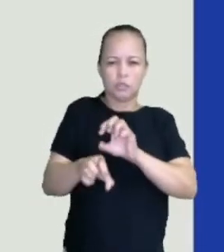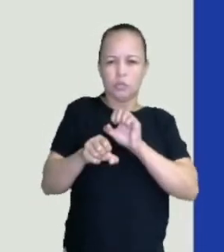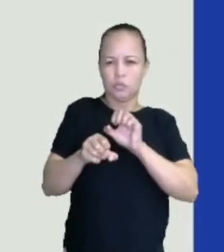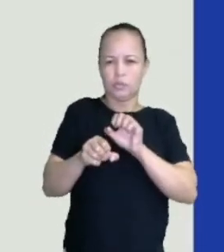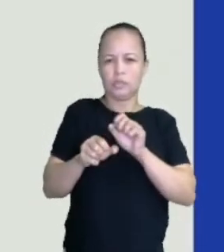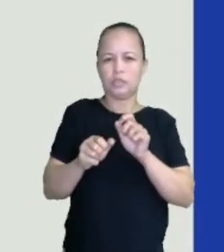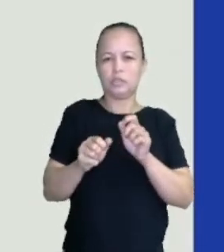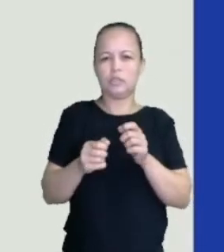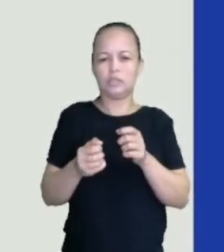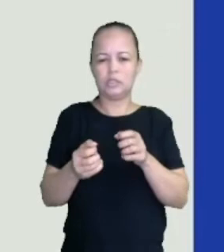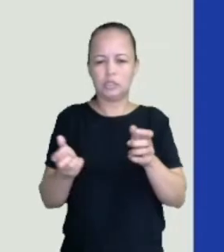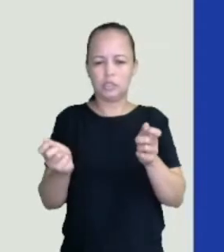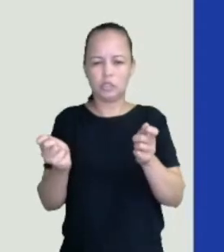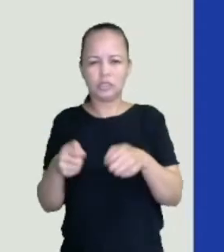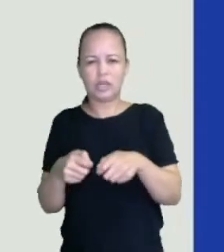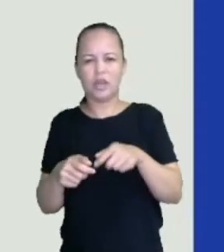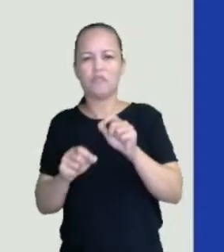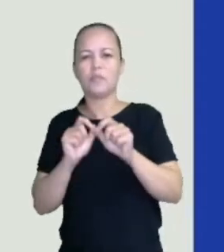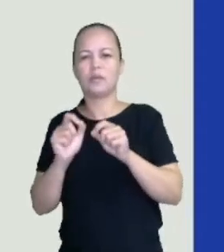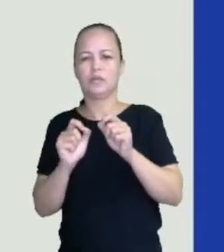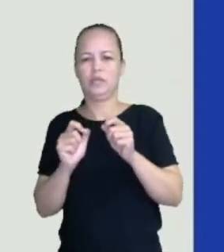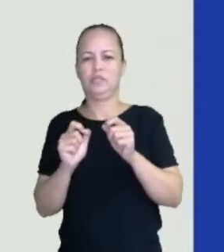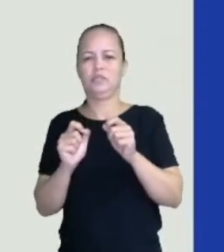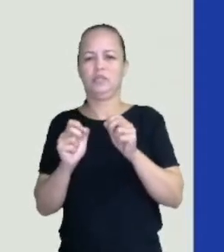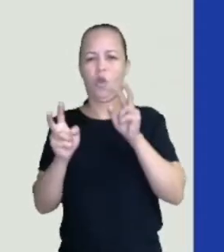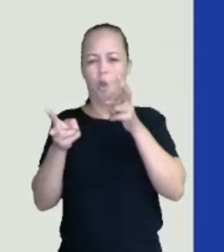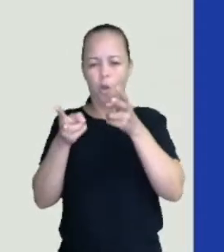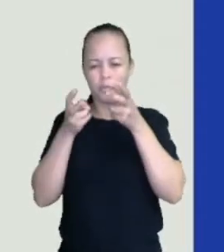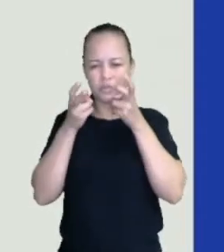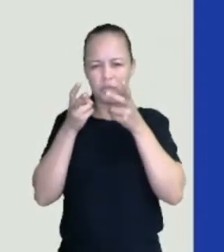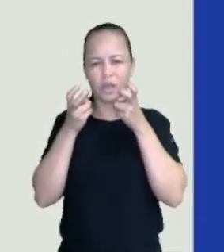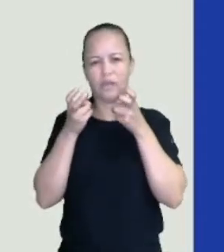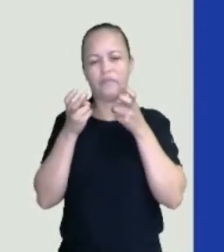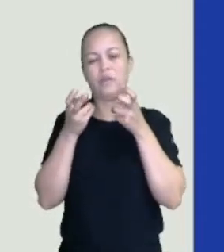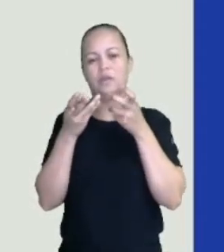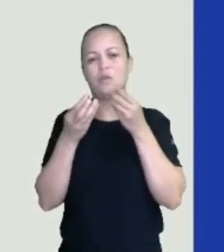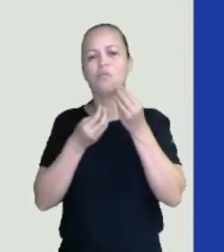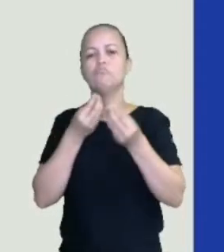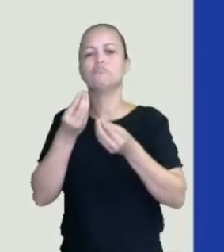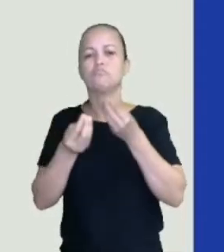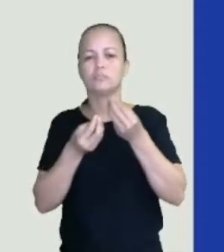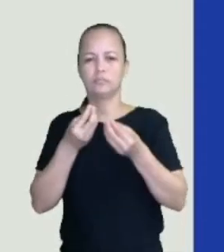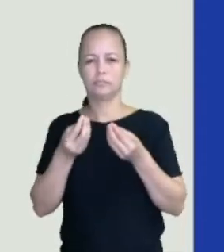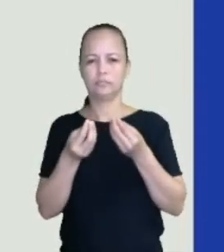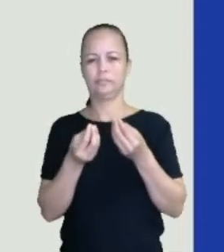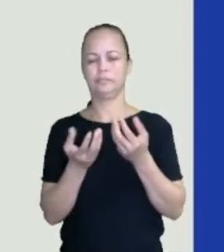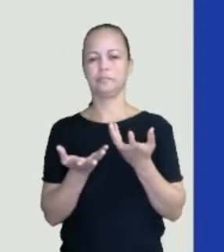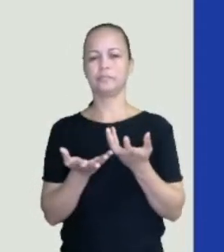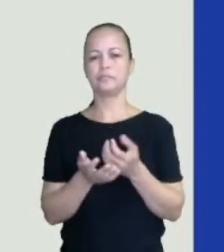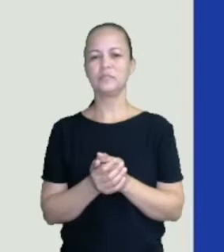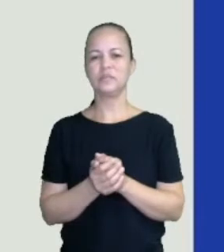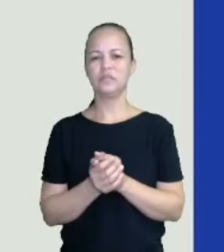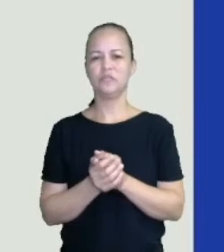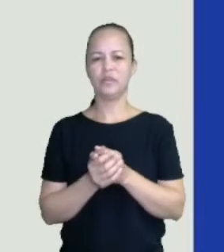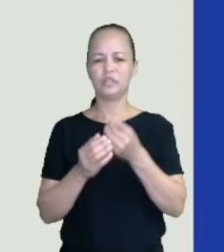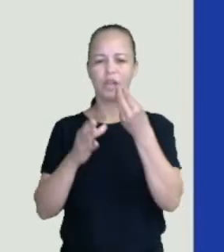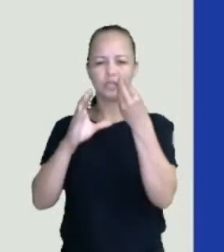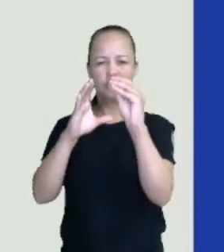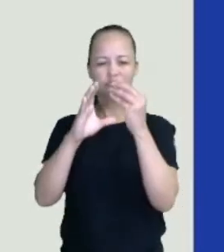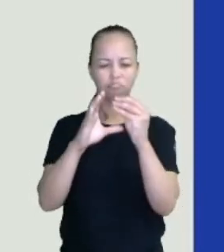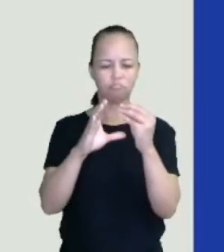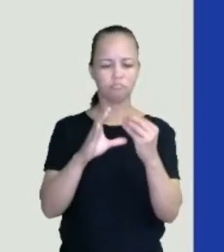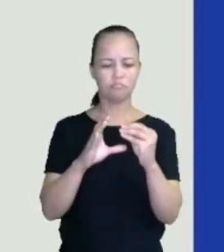coisa. Dá uma olhadinha, meus amores. Vê essa questão, vê essas